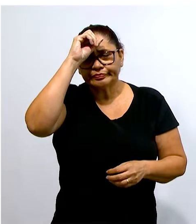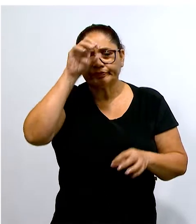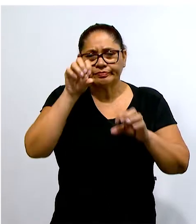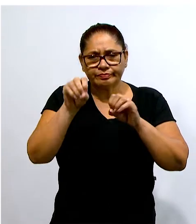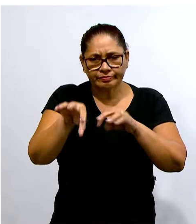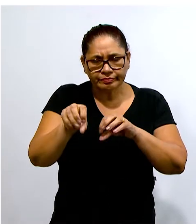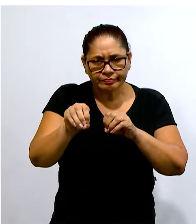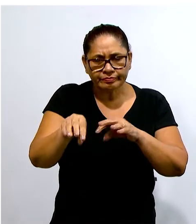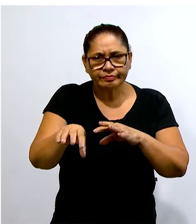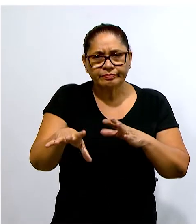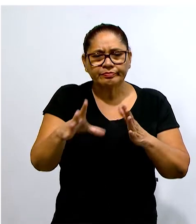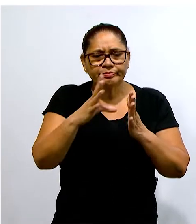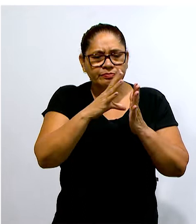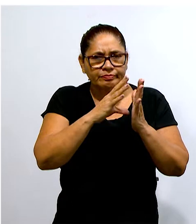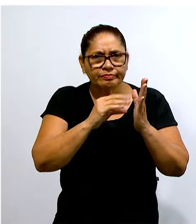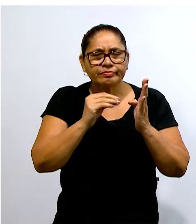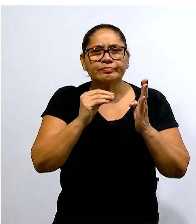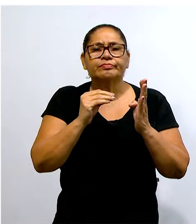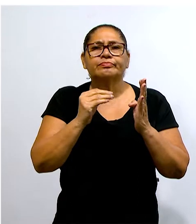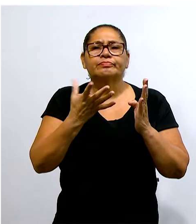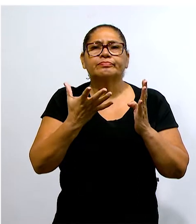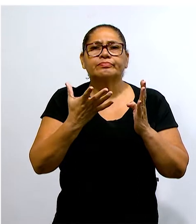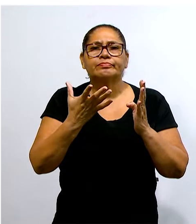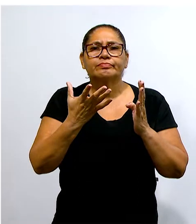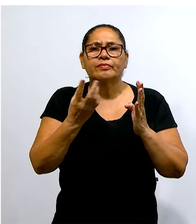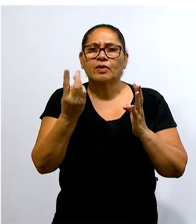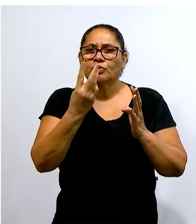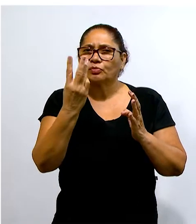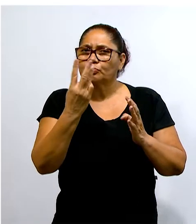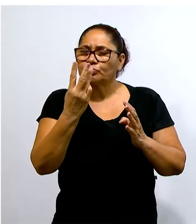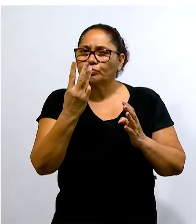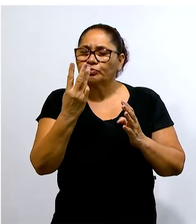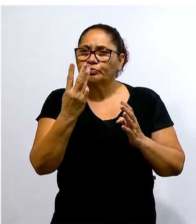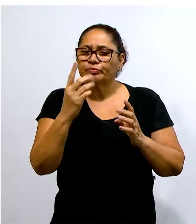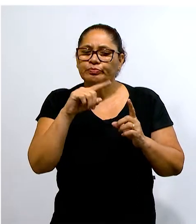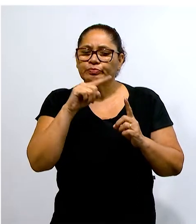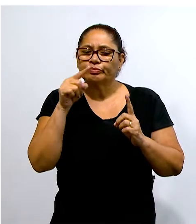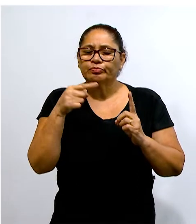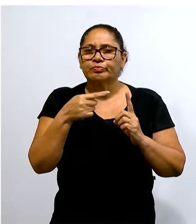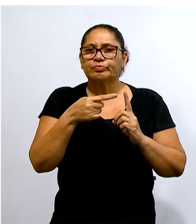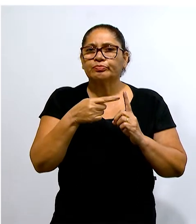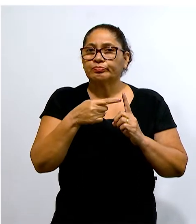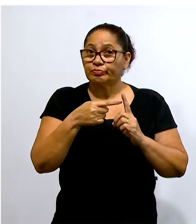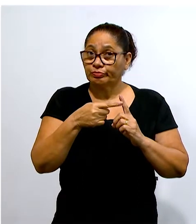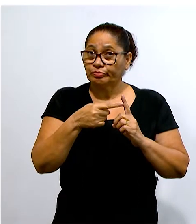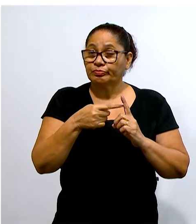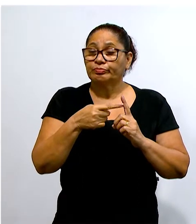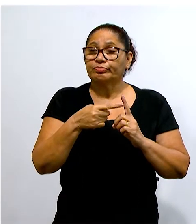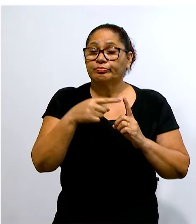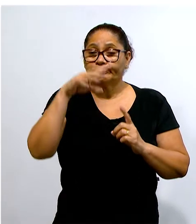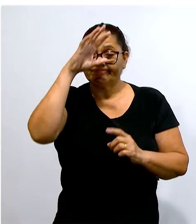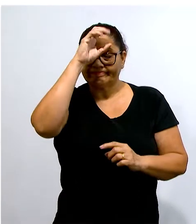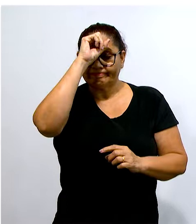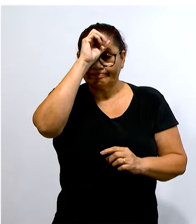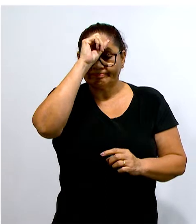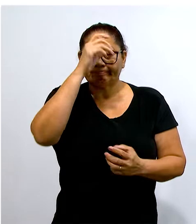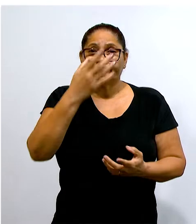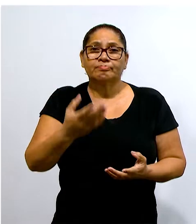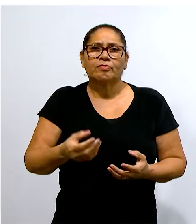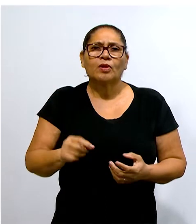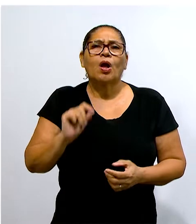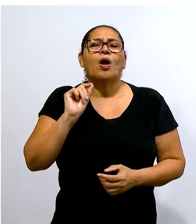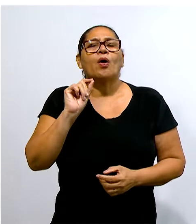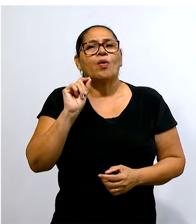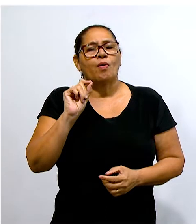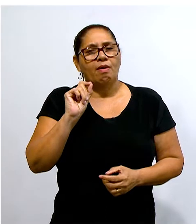ser abordadas as dimensões dentro dessas 3 perspectivas das tipologias da aprendizagem. O que